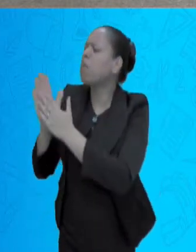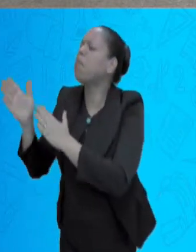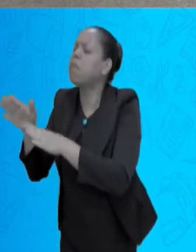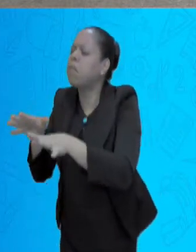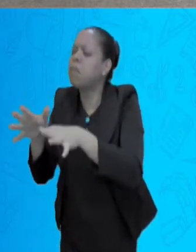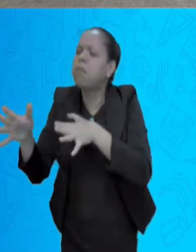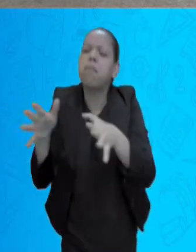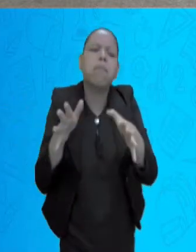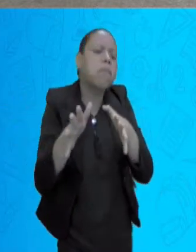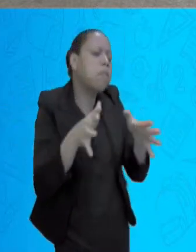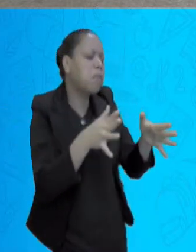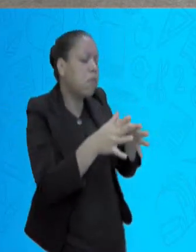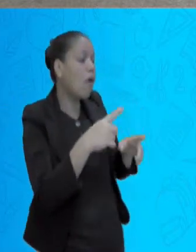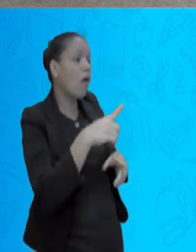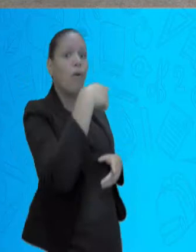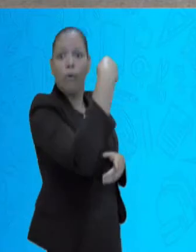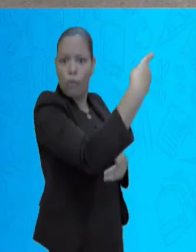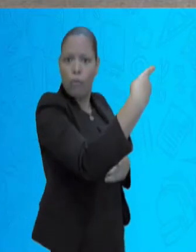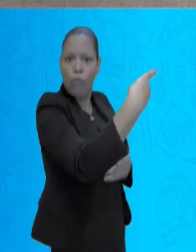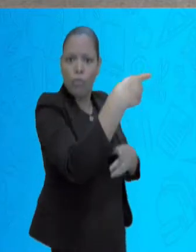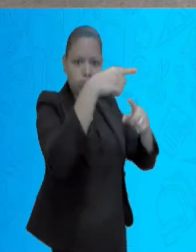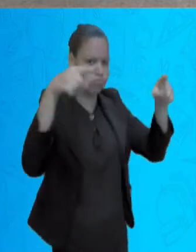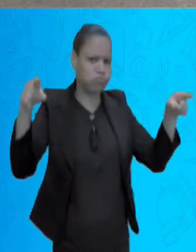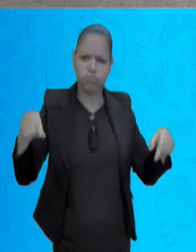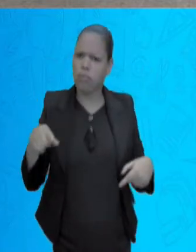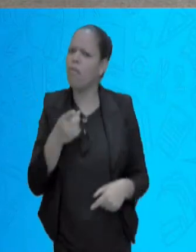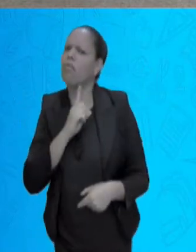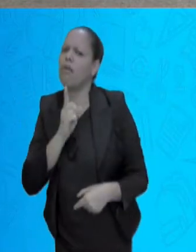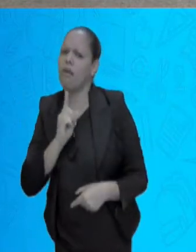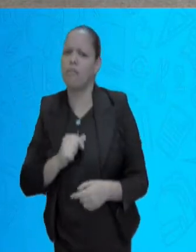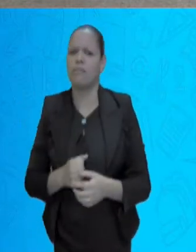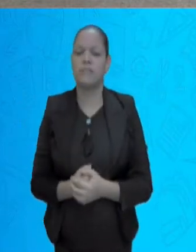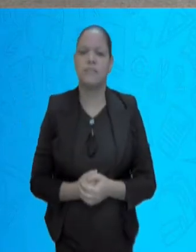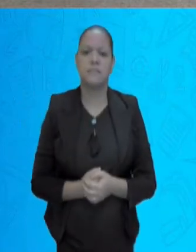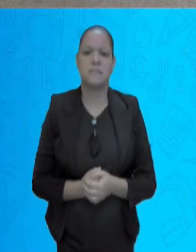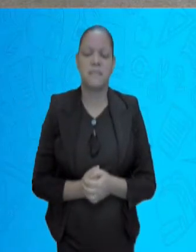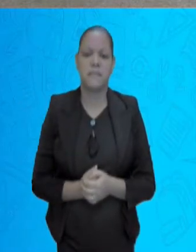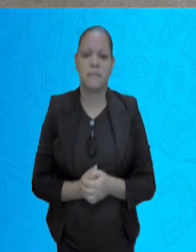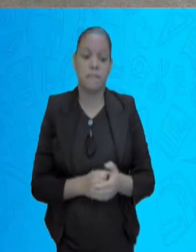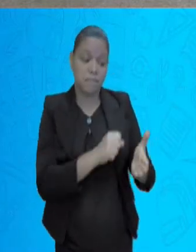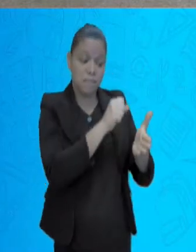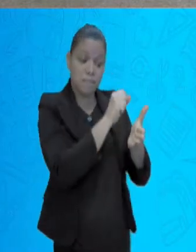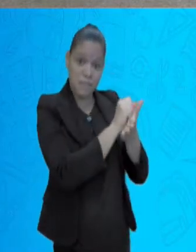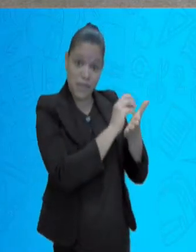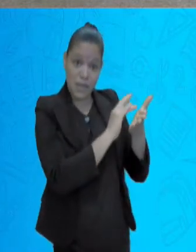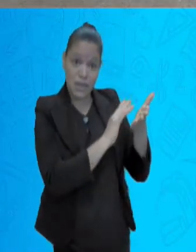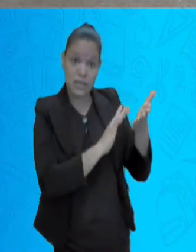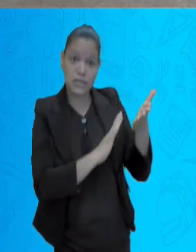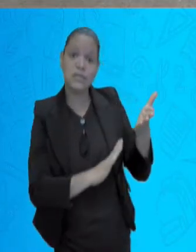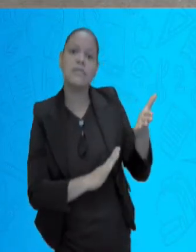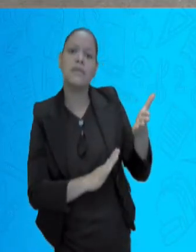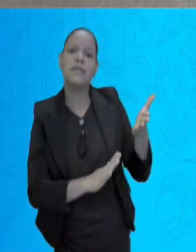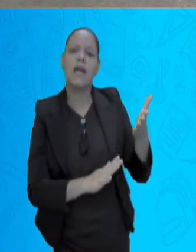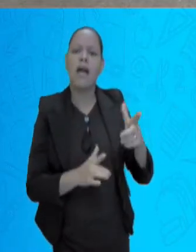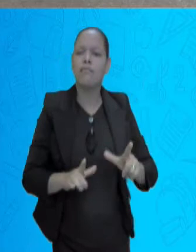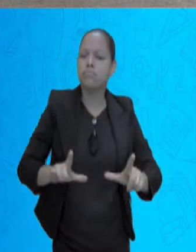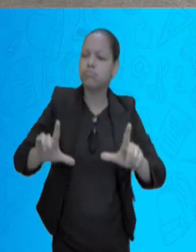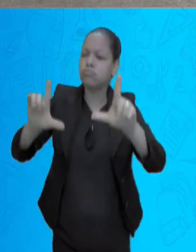outro local, para um outro cenário. Na atividade da